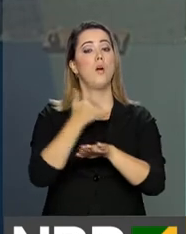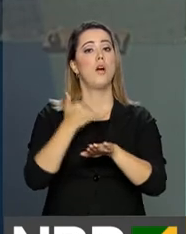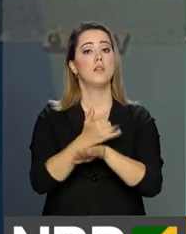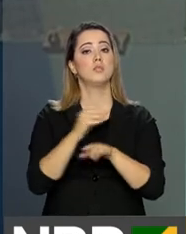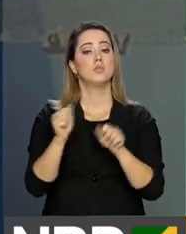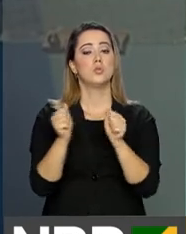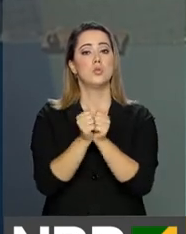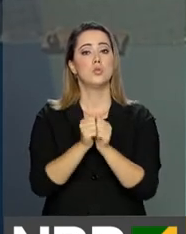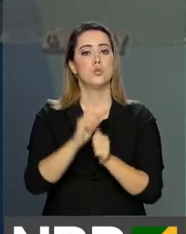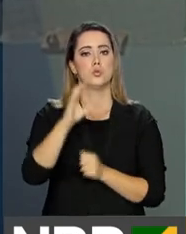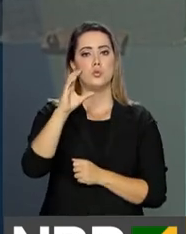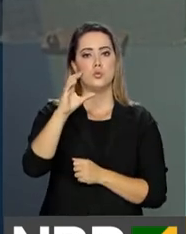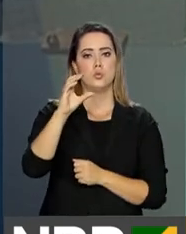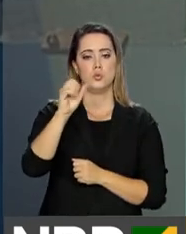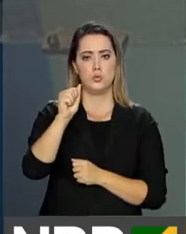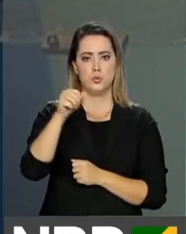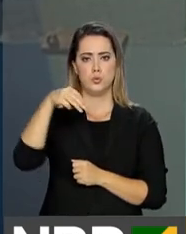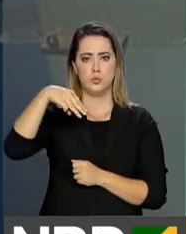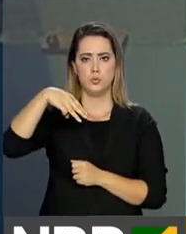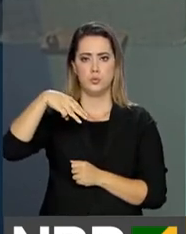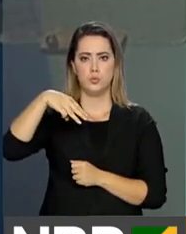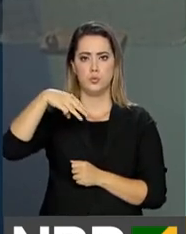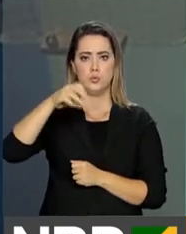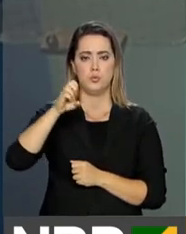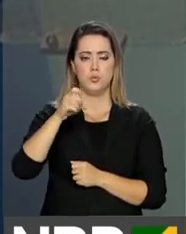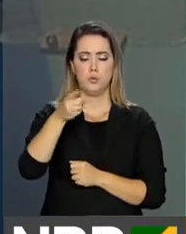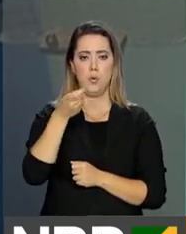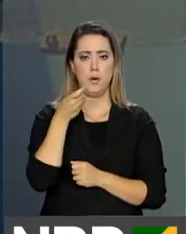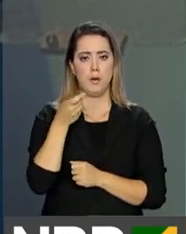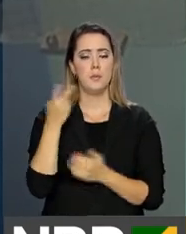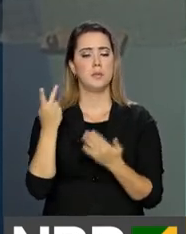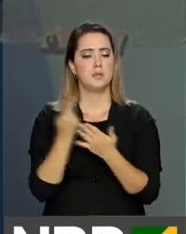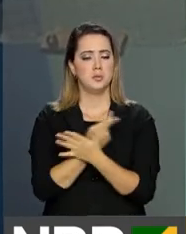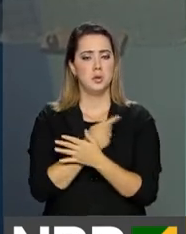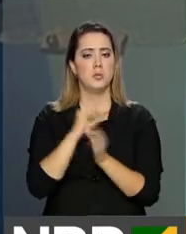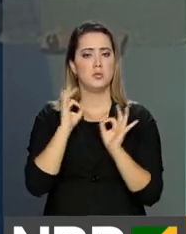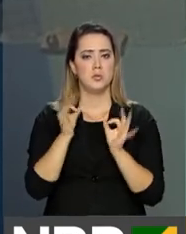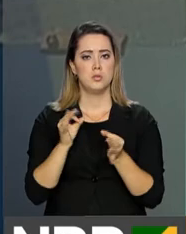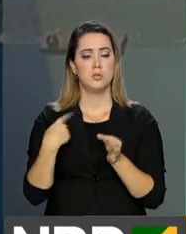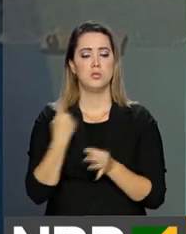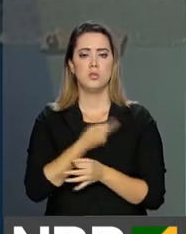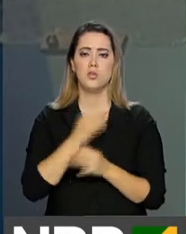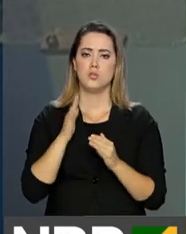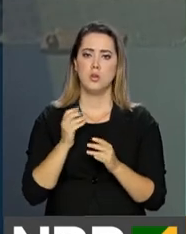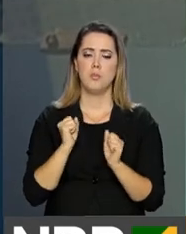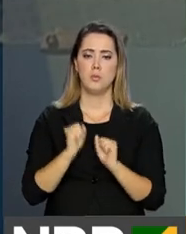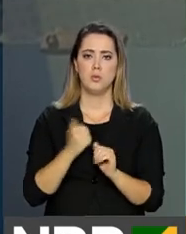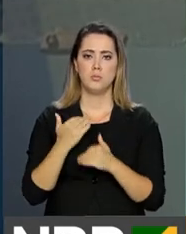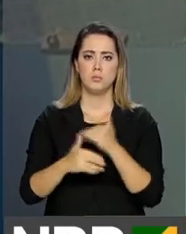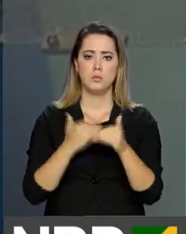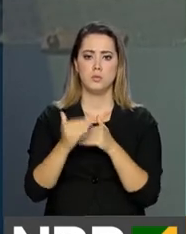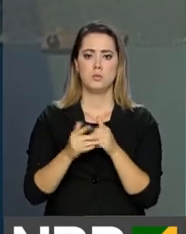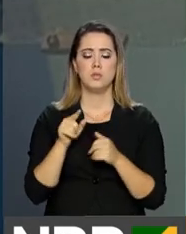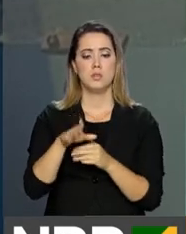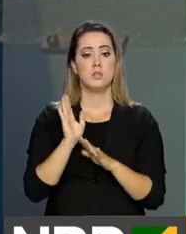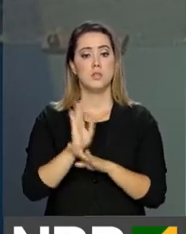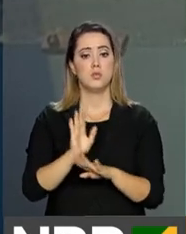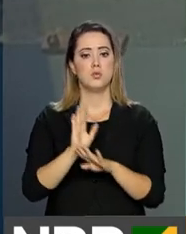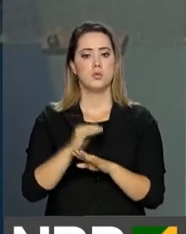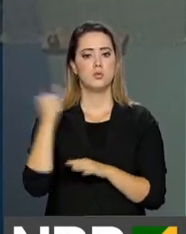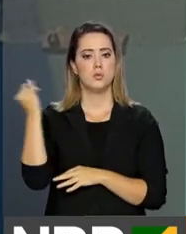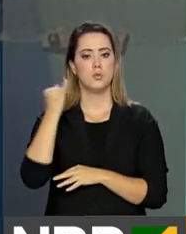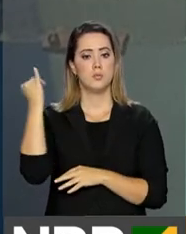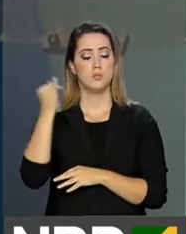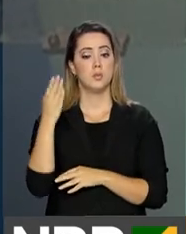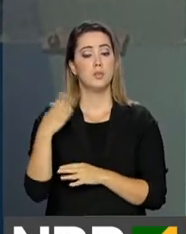Camex, que acabou se verificando. Isso foi feito e, a partir de agora, podemos contar com essa valiosa contribuição do